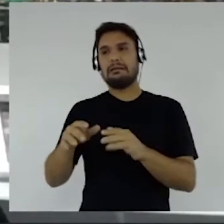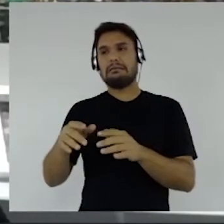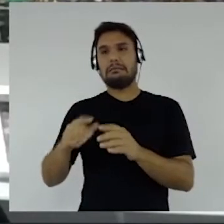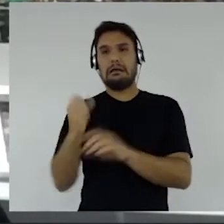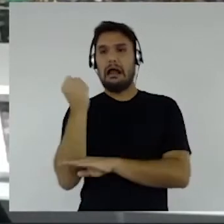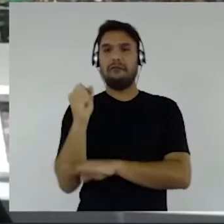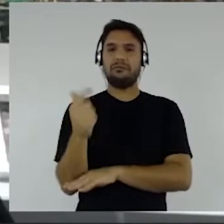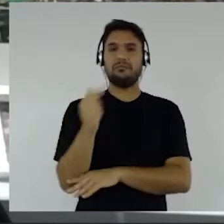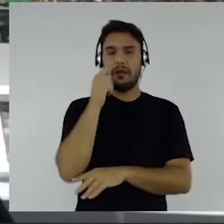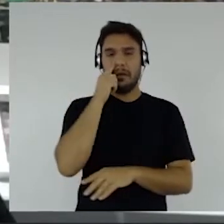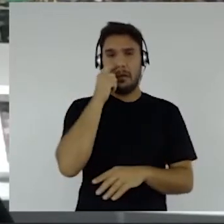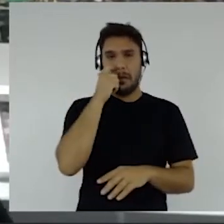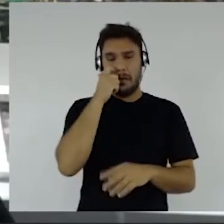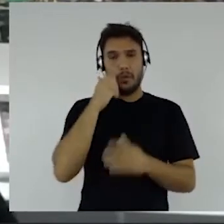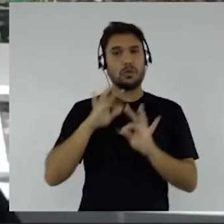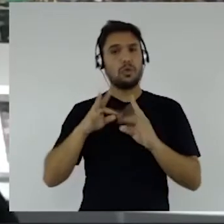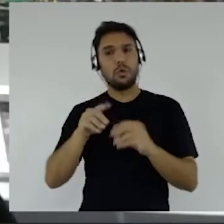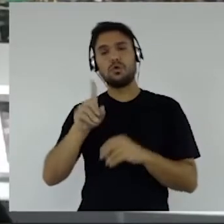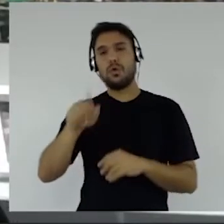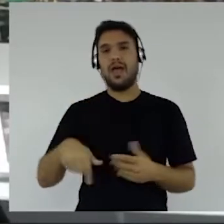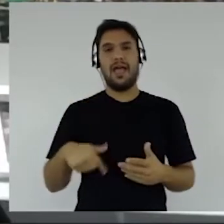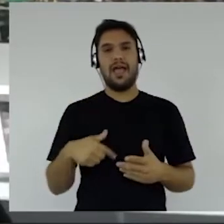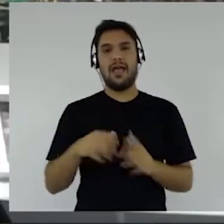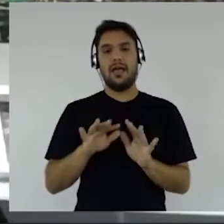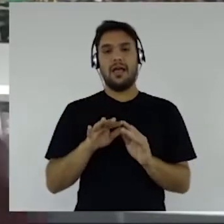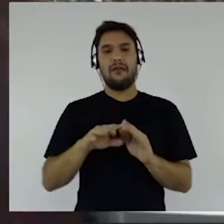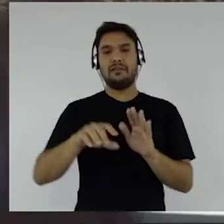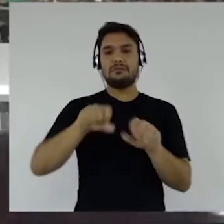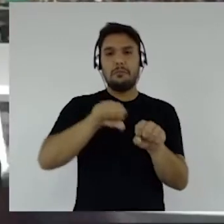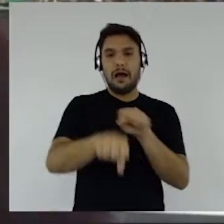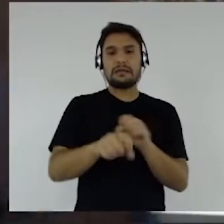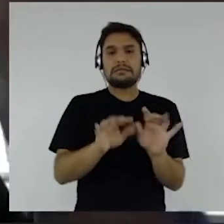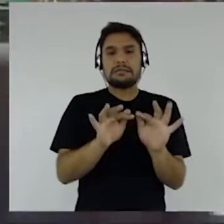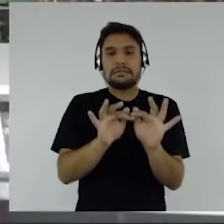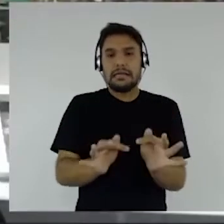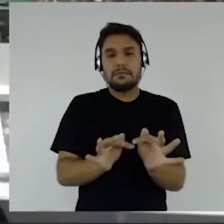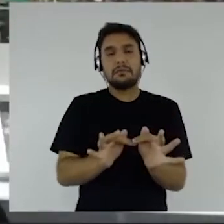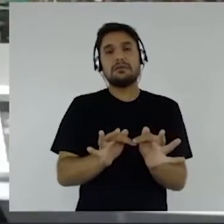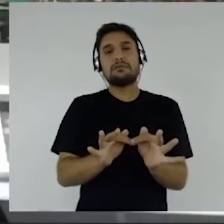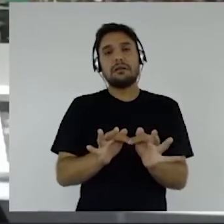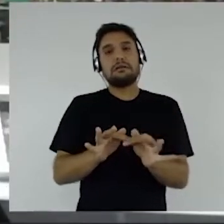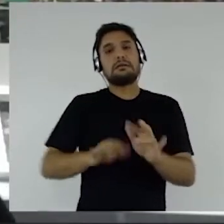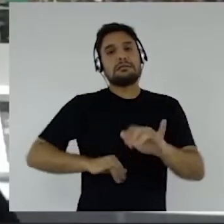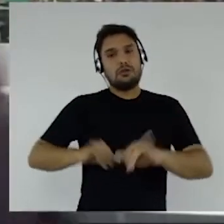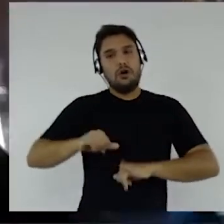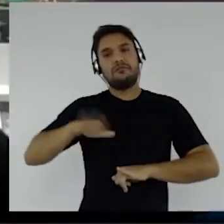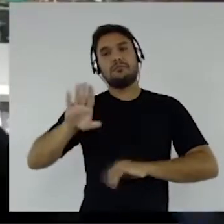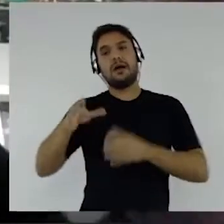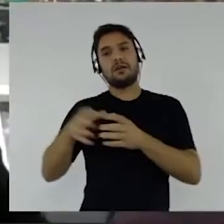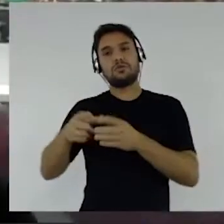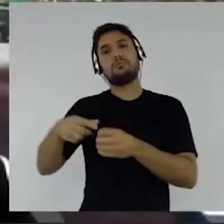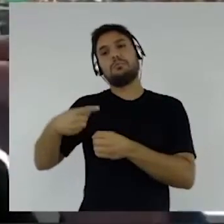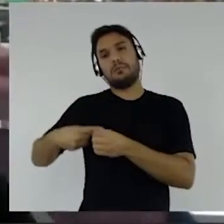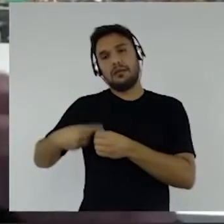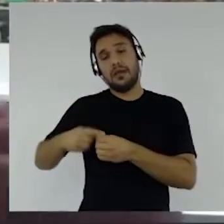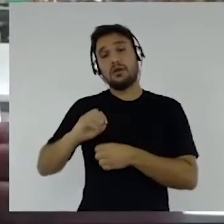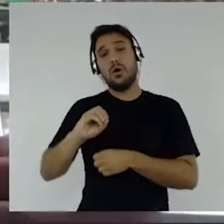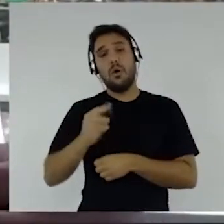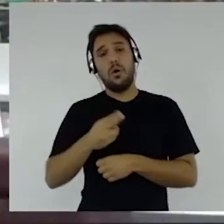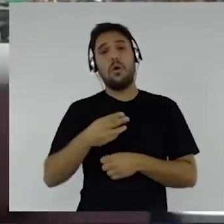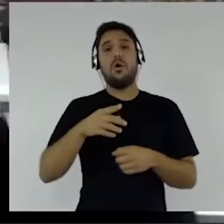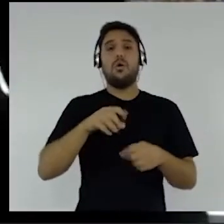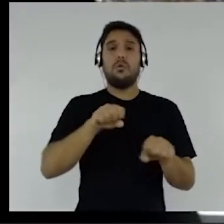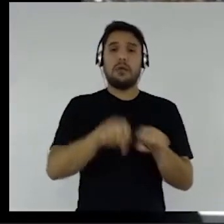é homicídio. Tá? Às vezes há um homicídio simples que machuca muito mais a comunidade interiorana do que um homicídio porque